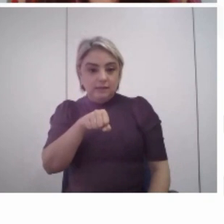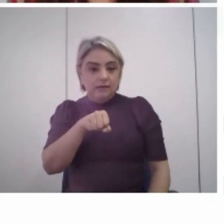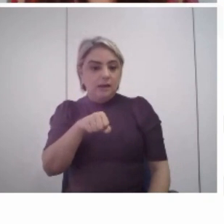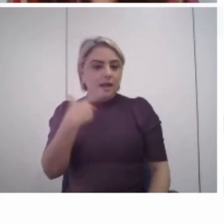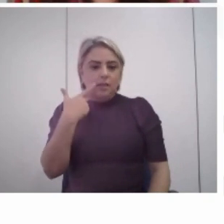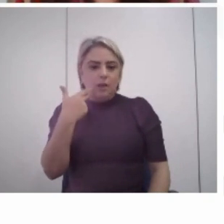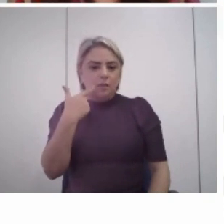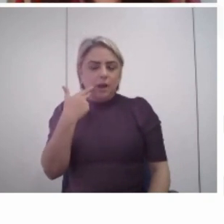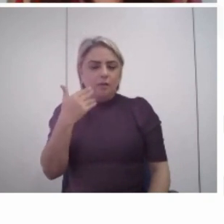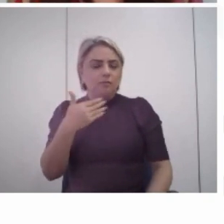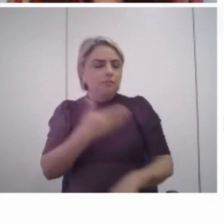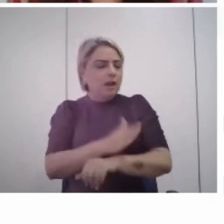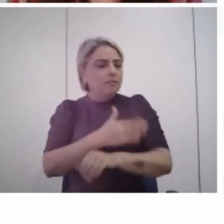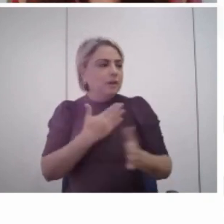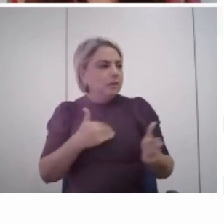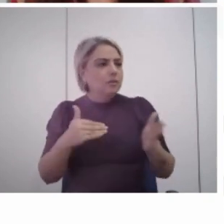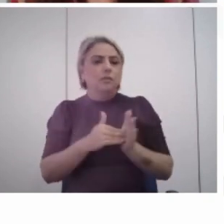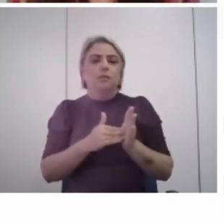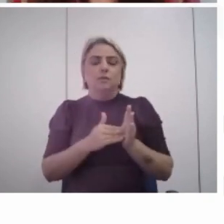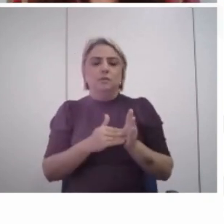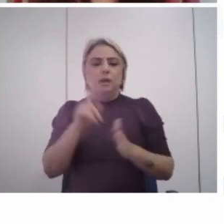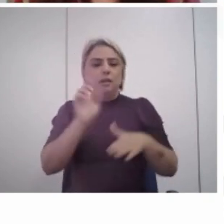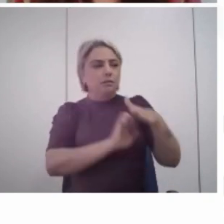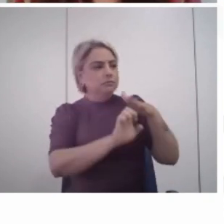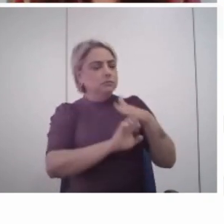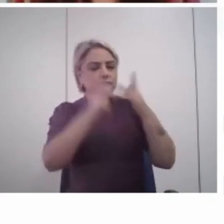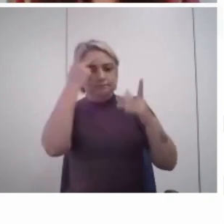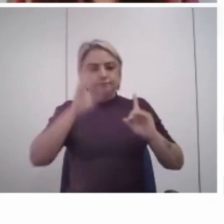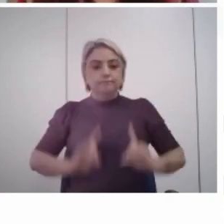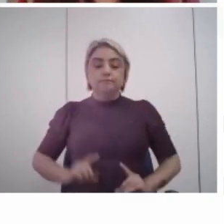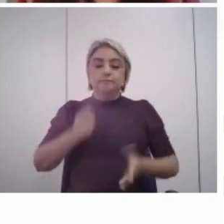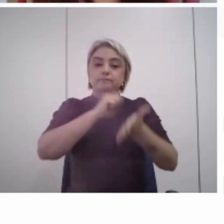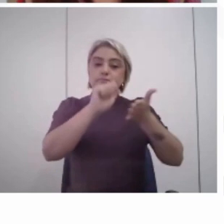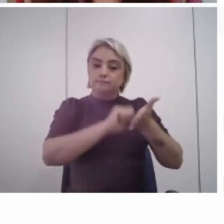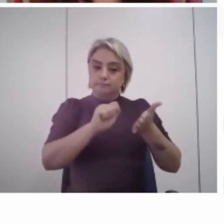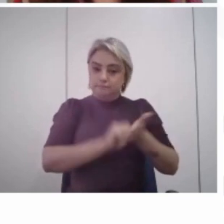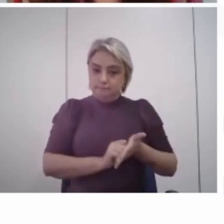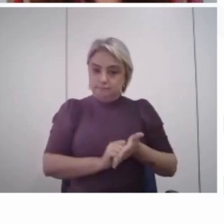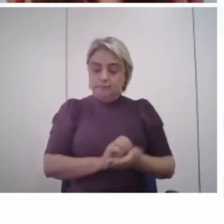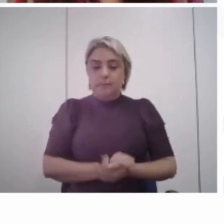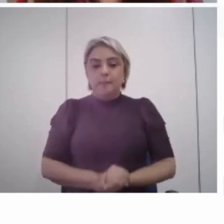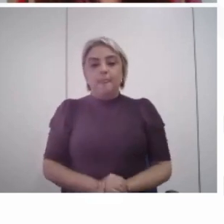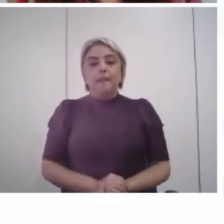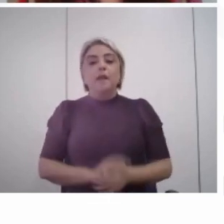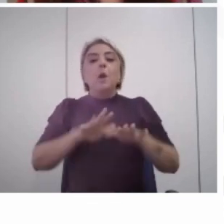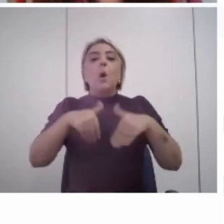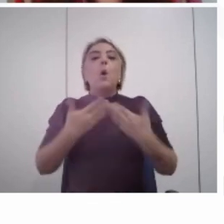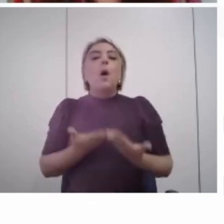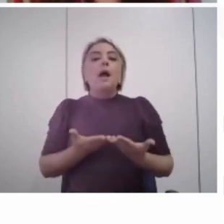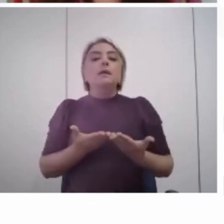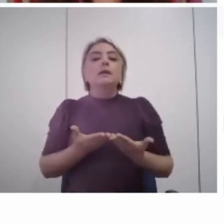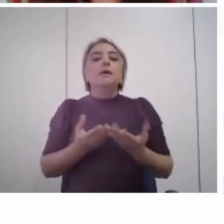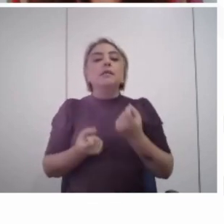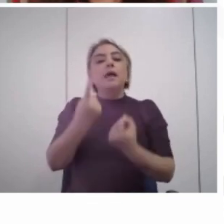porque praticamente todo mundo que está ali na empresa como pessoa com deficiência preenche uma dessas vagas, né? Quais que são as exceções?